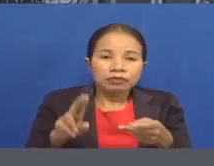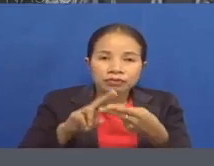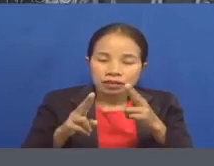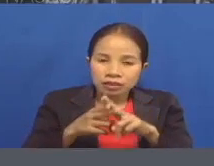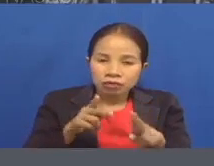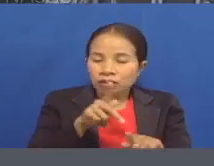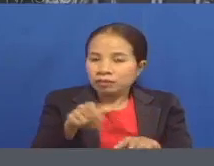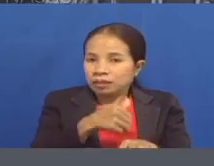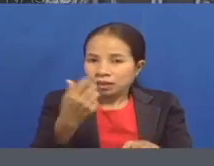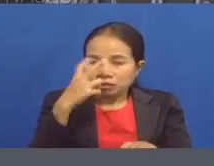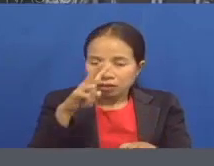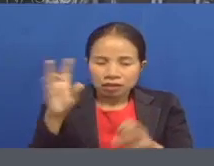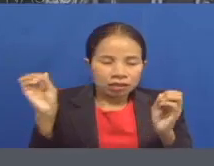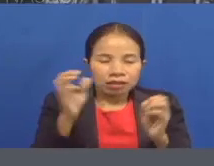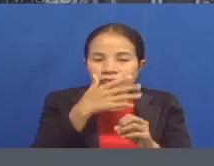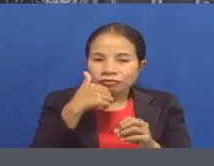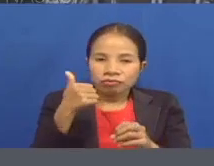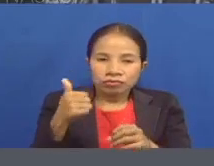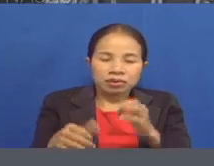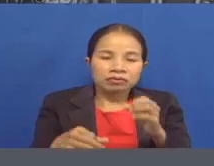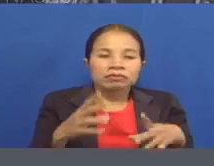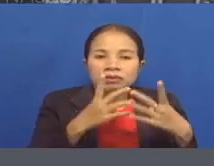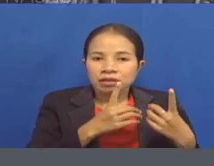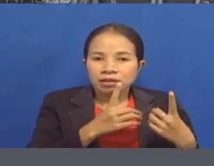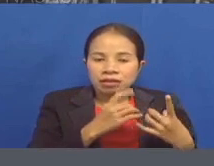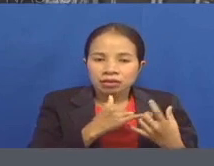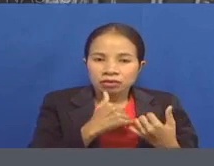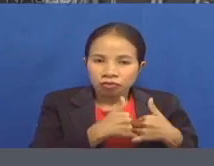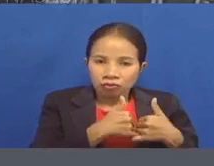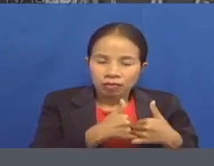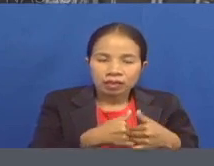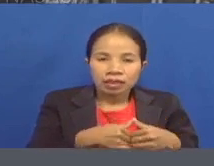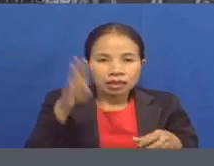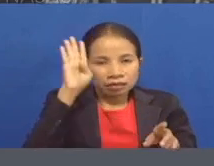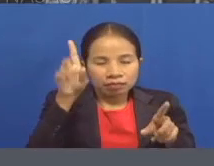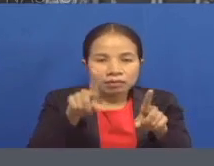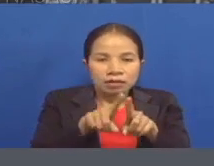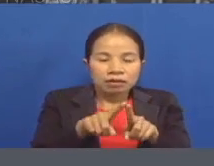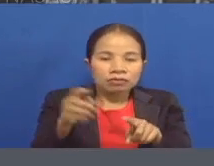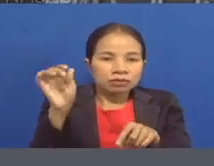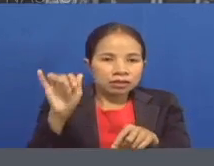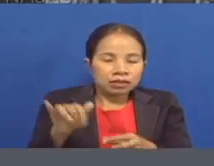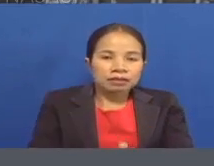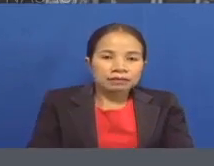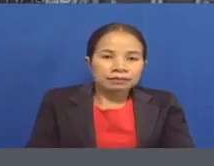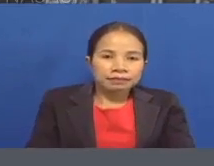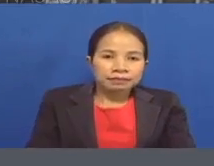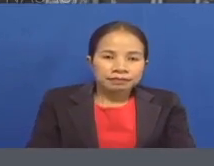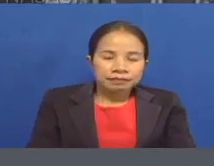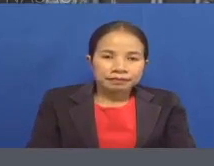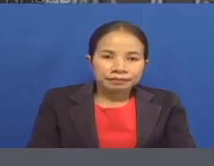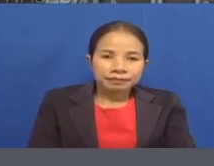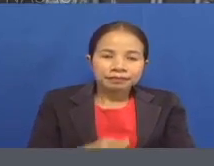uma ruma hare, ai nela dum fura. Ou ni dobenga ni mão sira ga. Nem pasti una